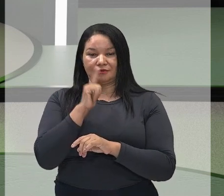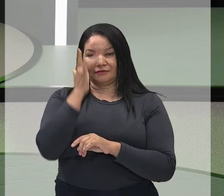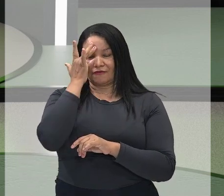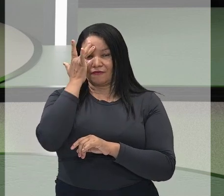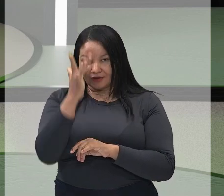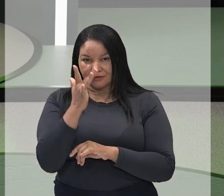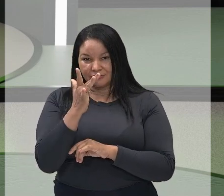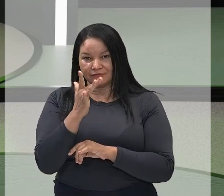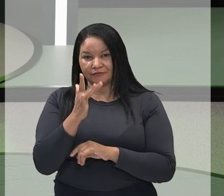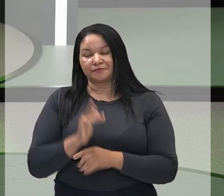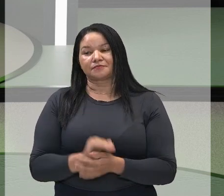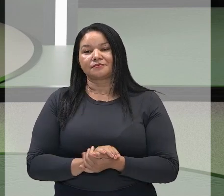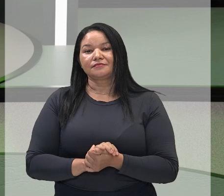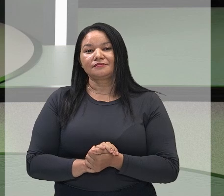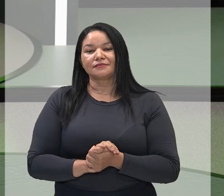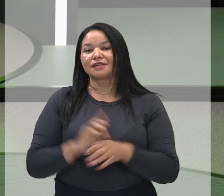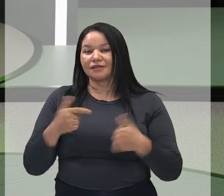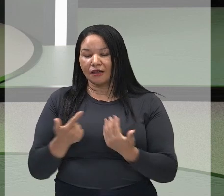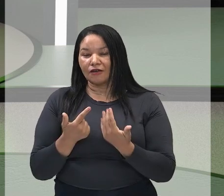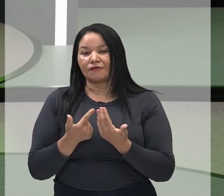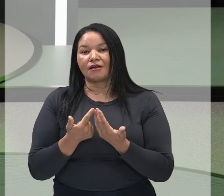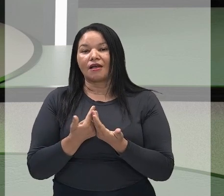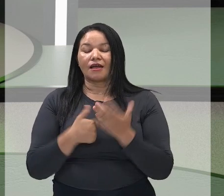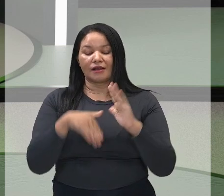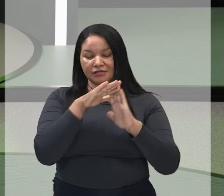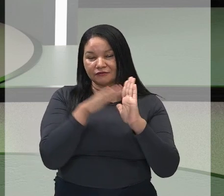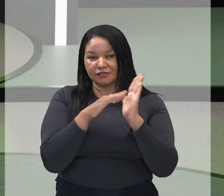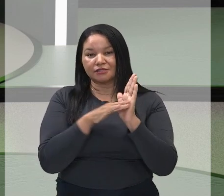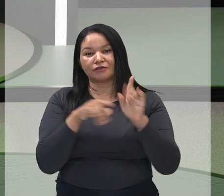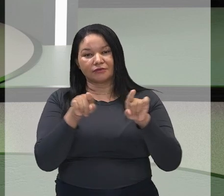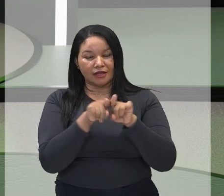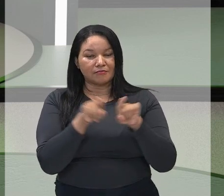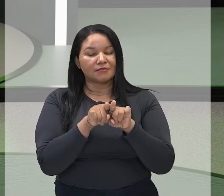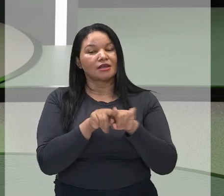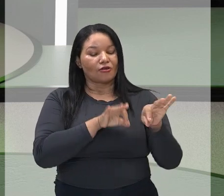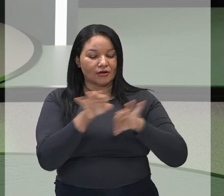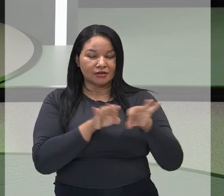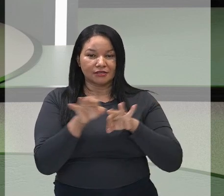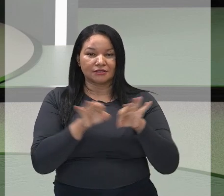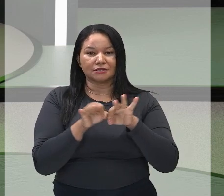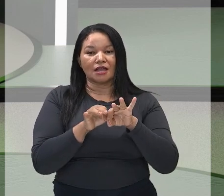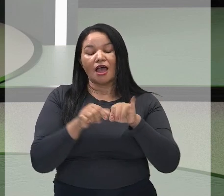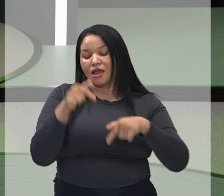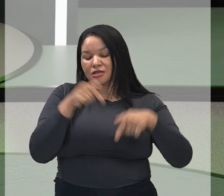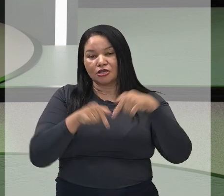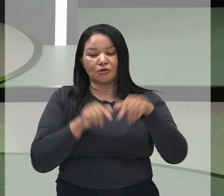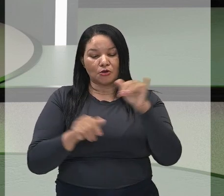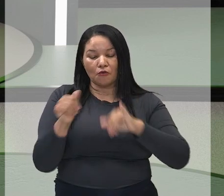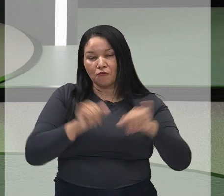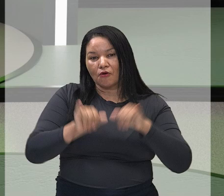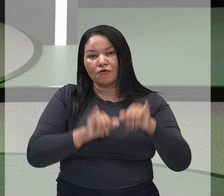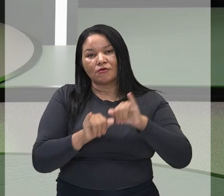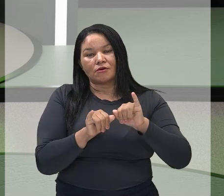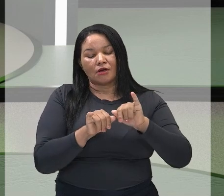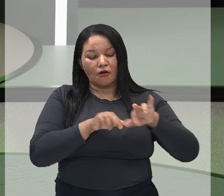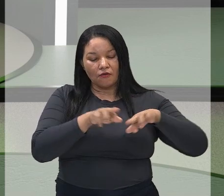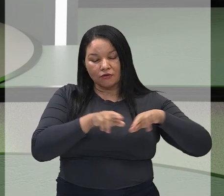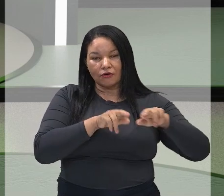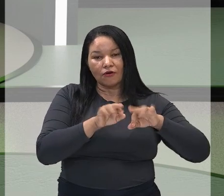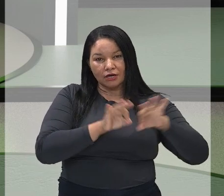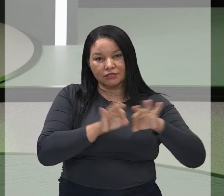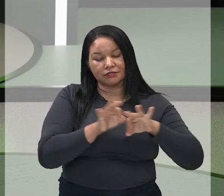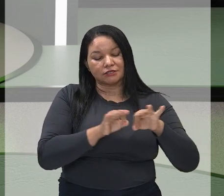usar. Então, a classificação, colocar os elementos químicos, as substâncias em determinada